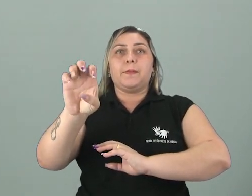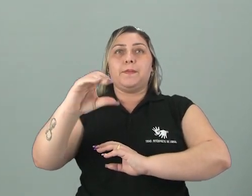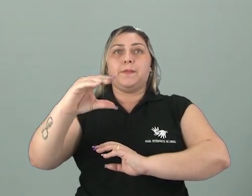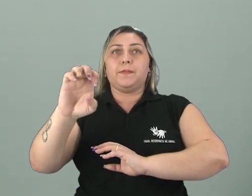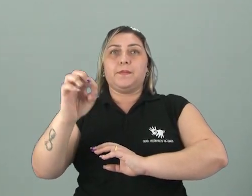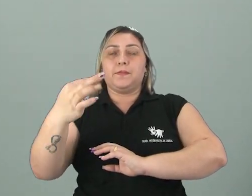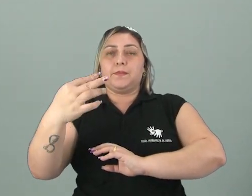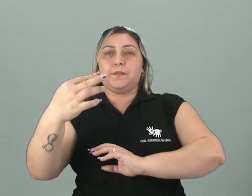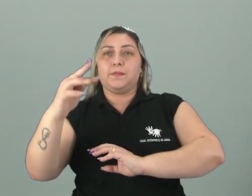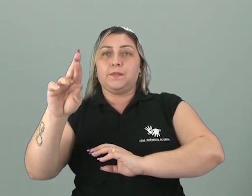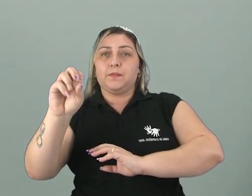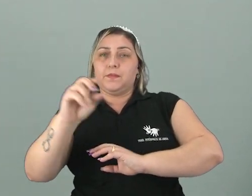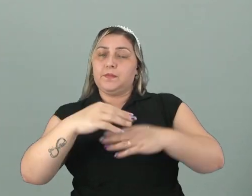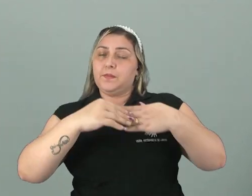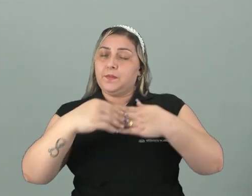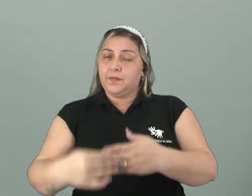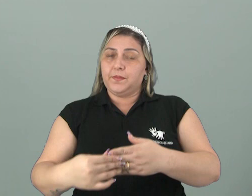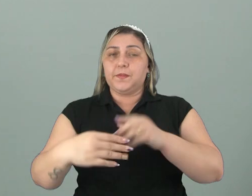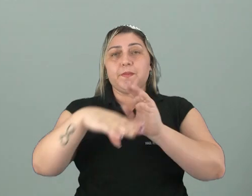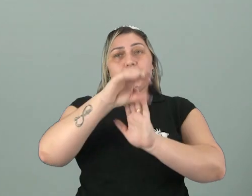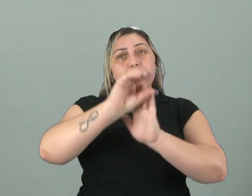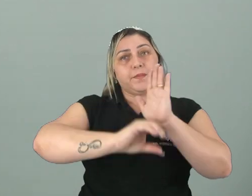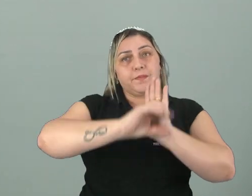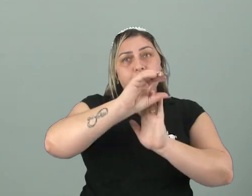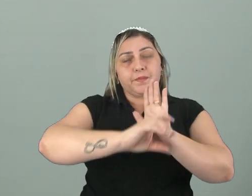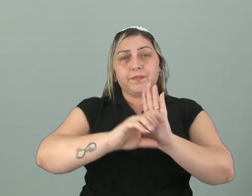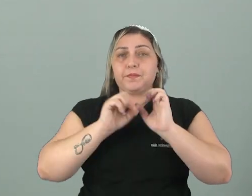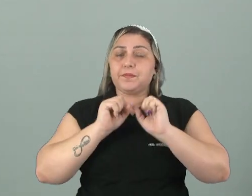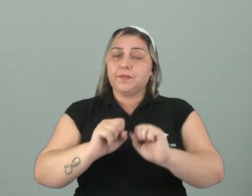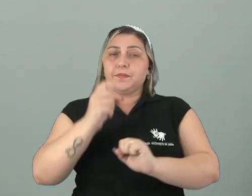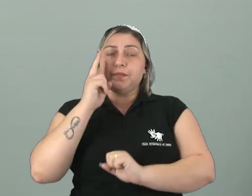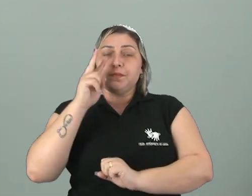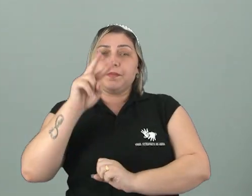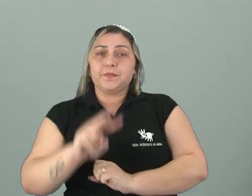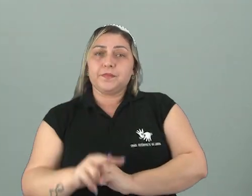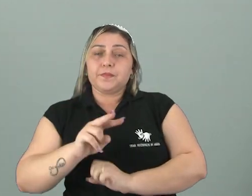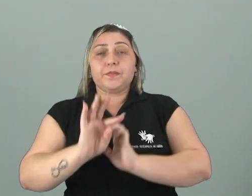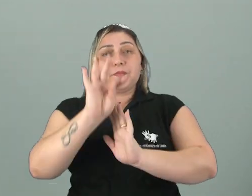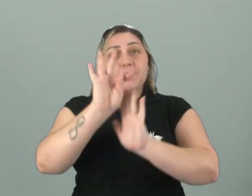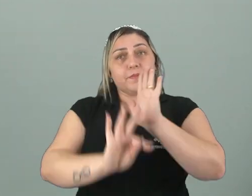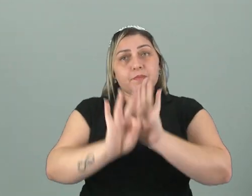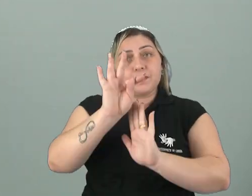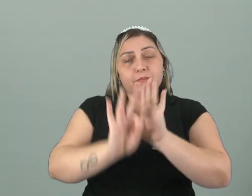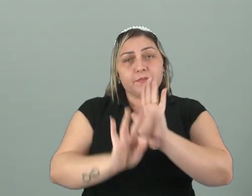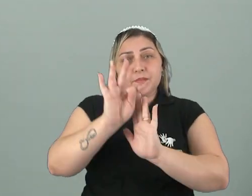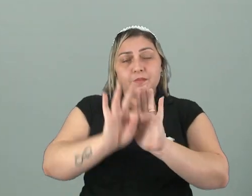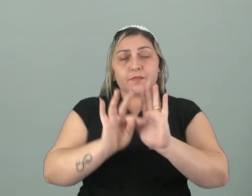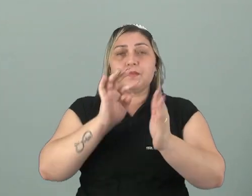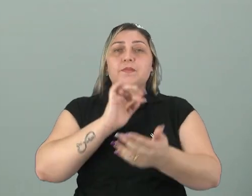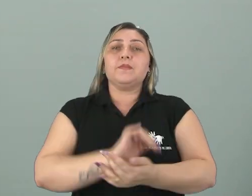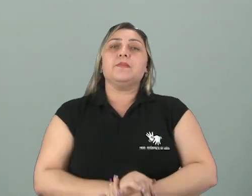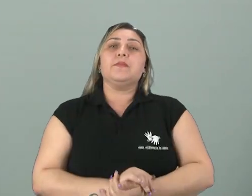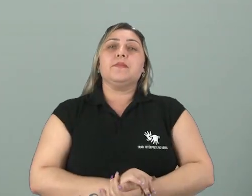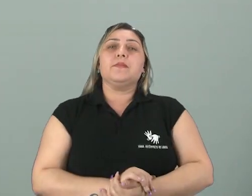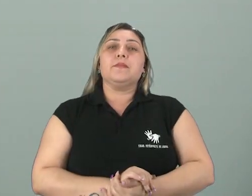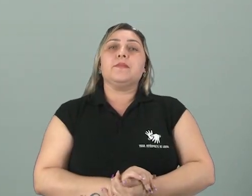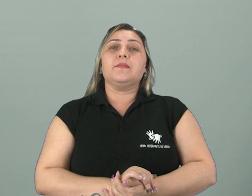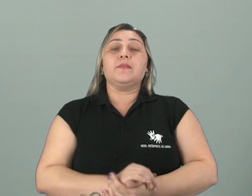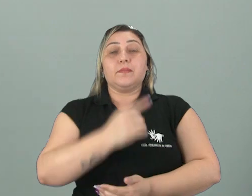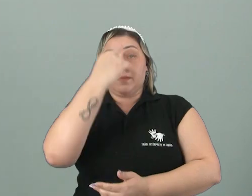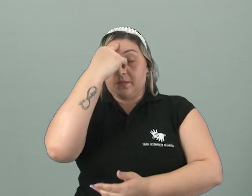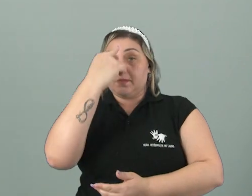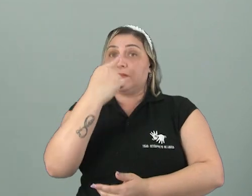que quando trazemos aí este conceito, nós podemos ver um texto sendo manifestado através